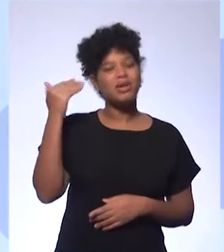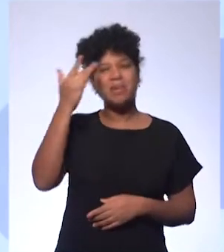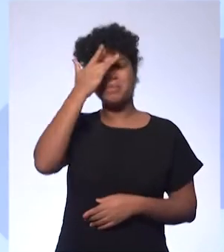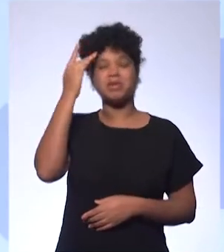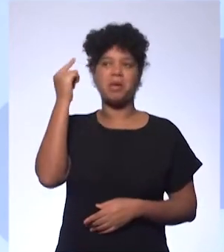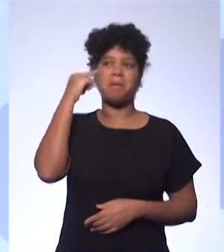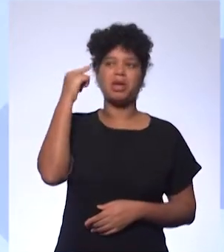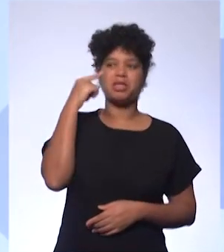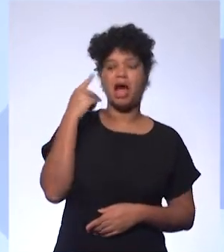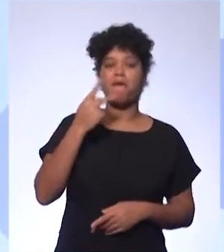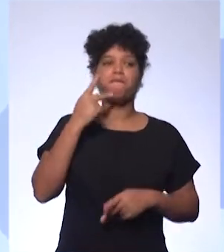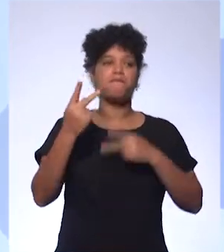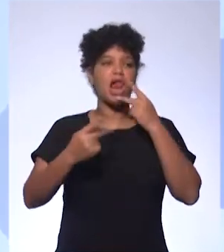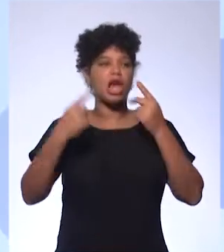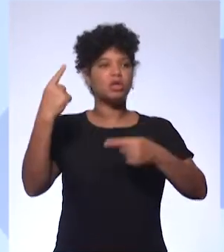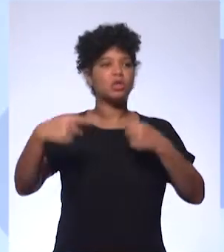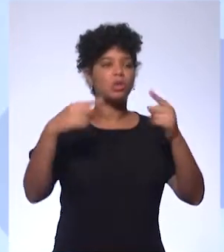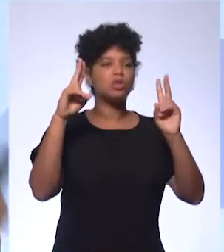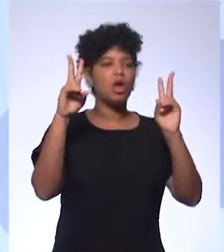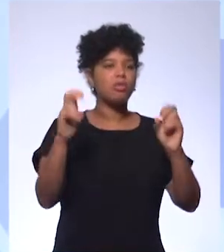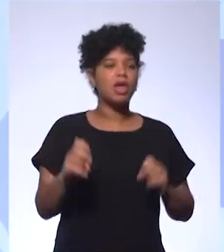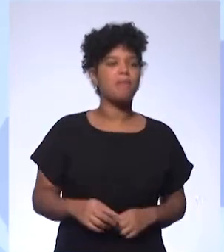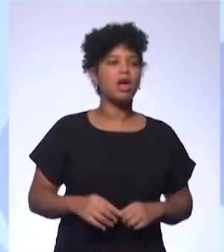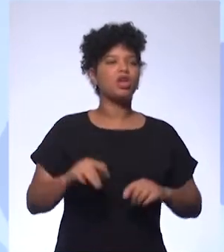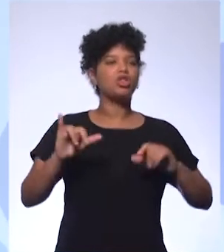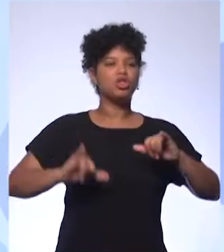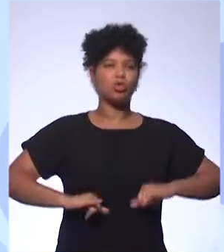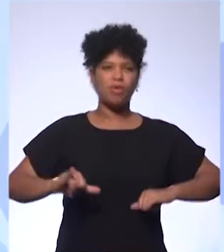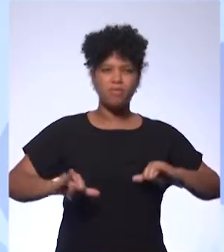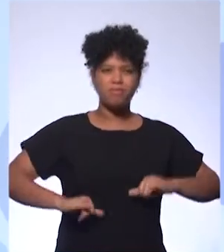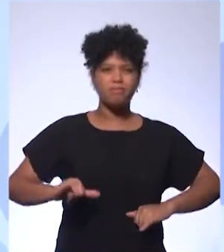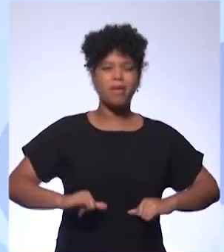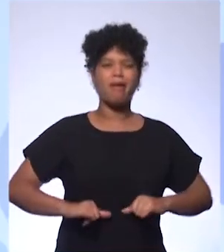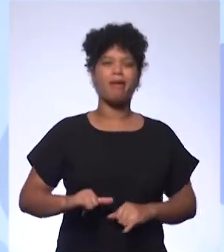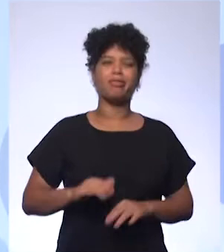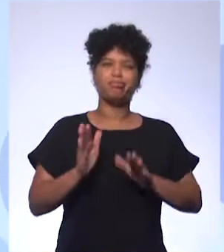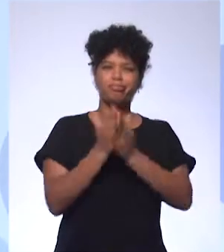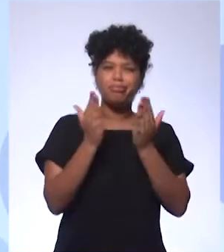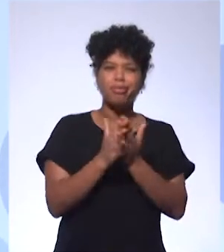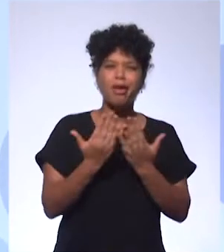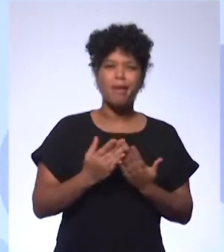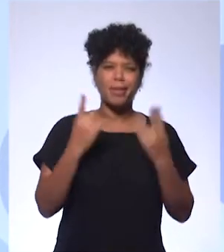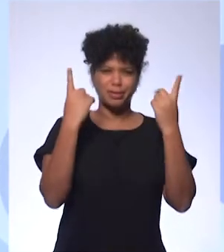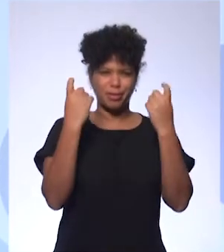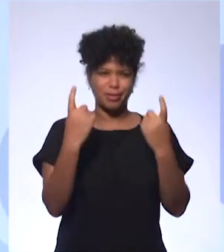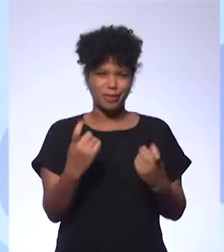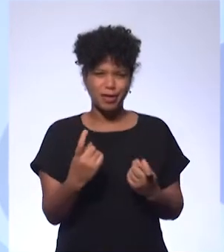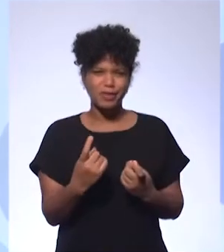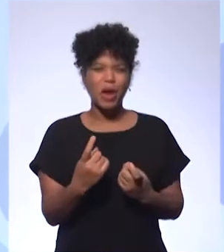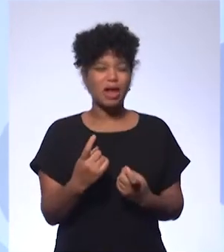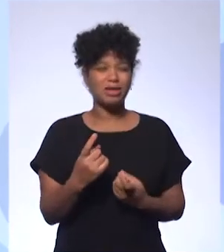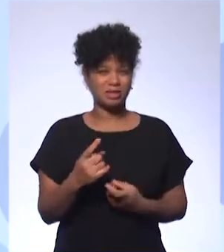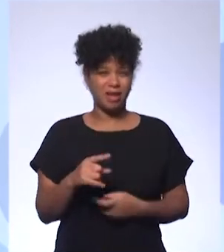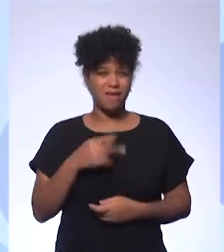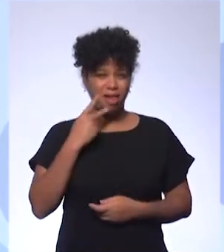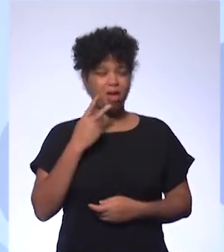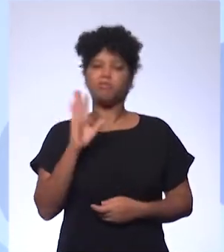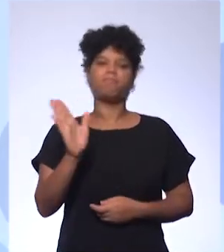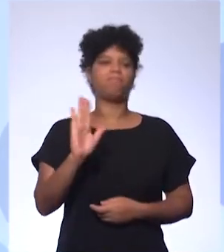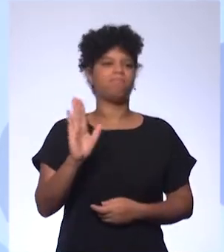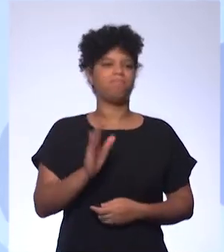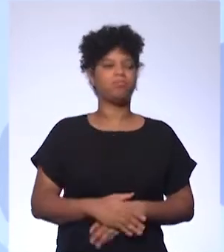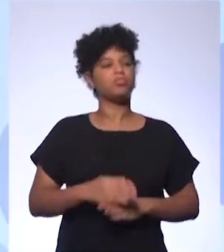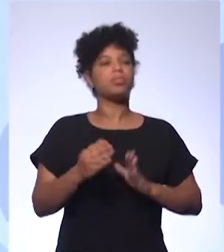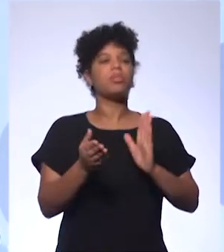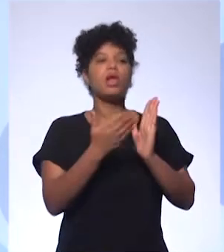social, de pobreza, de tristeza, de dor, de guerra, de fome, de doenças. Não. Todas as obras eram sempre,